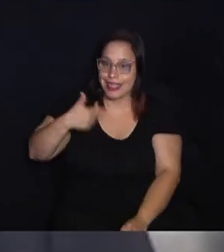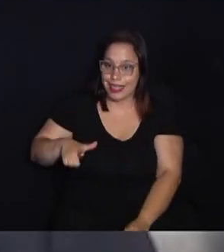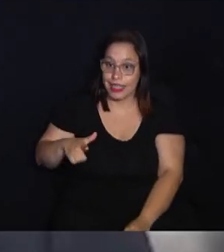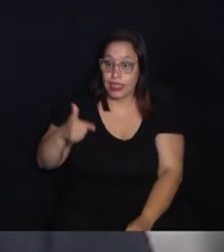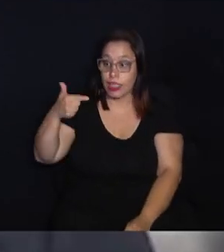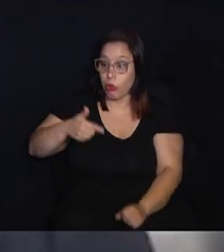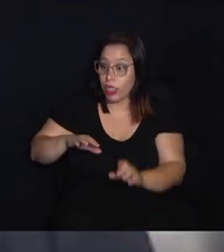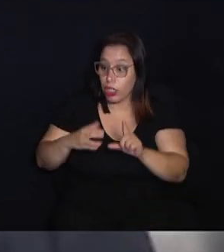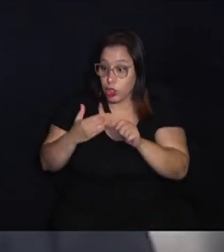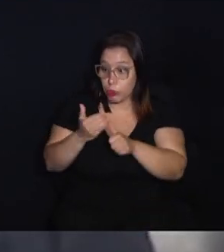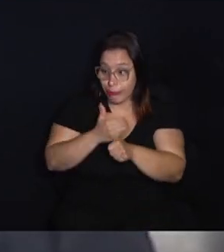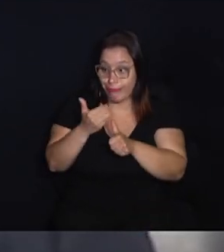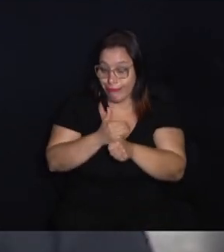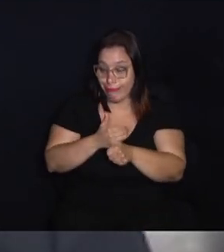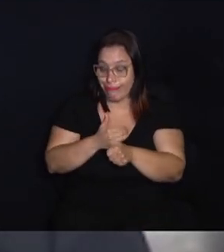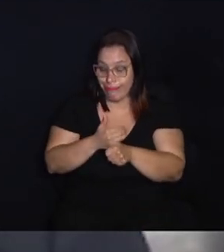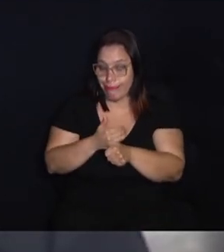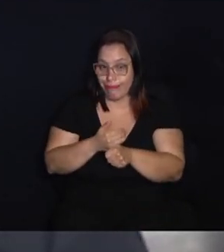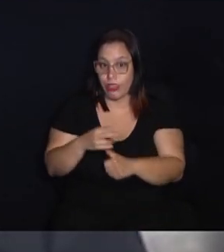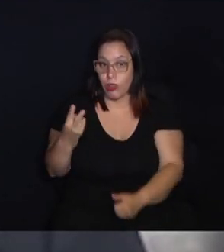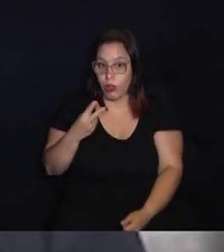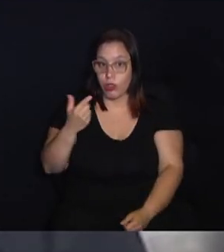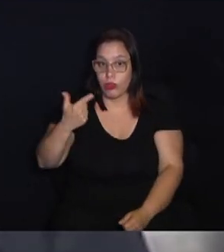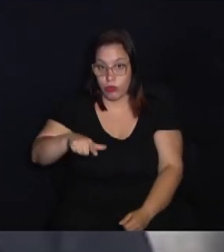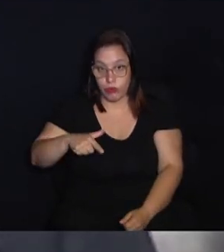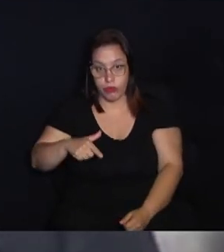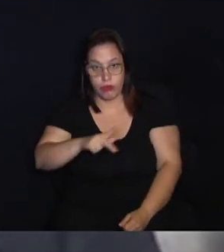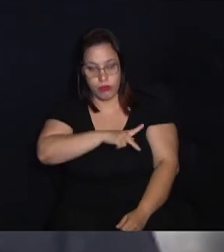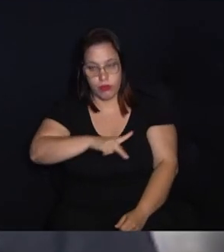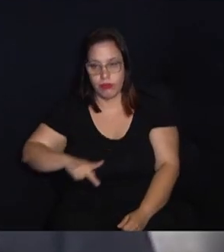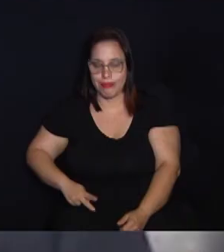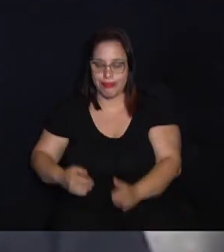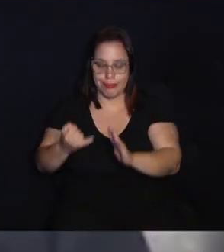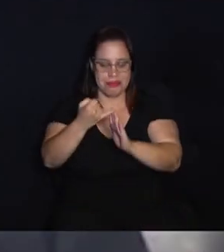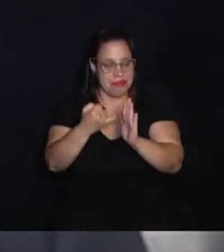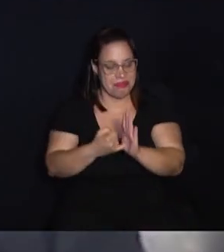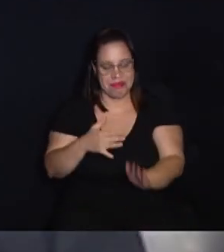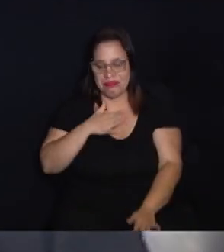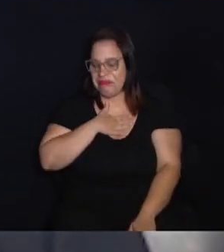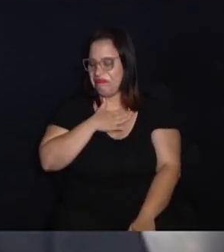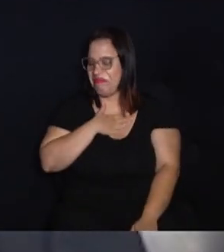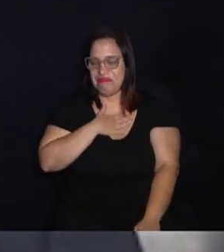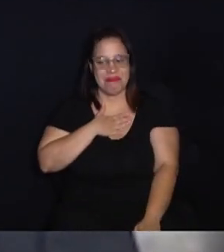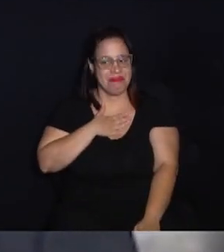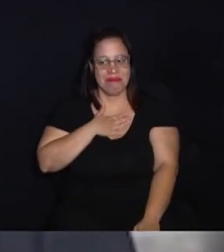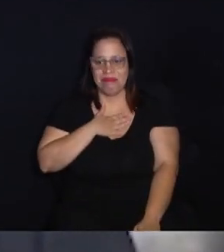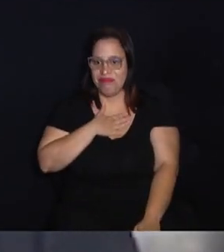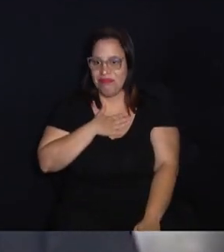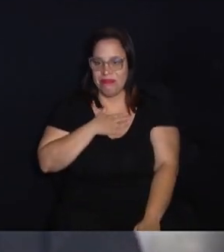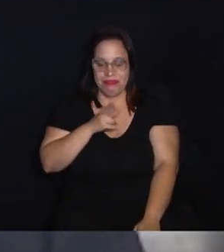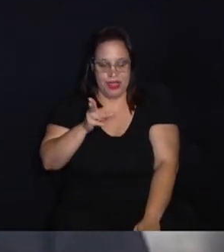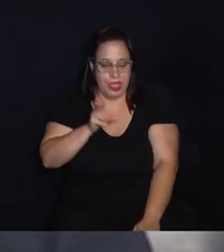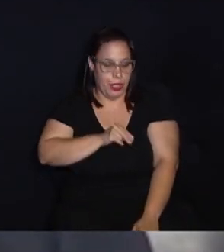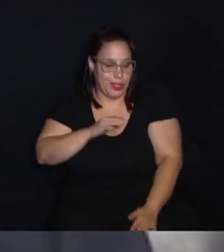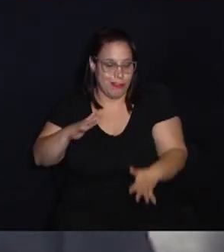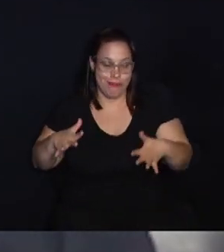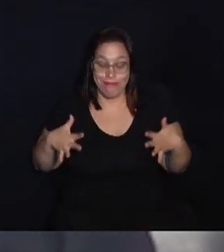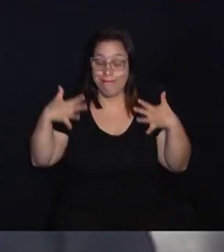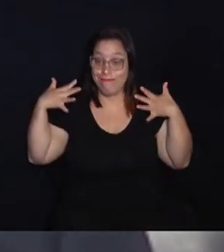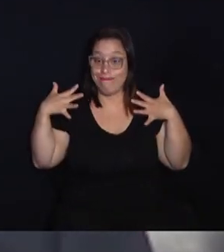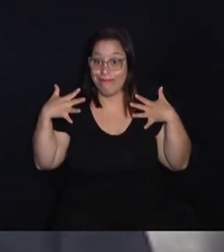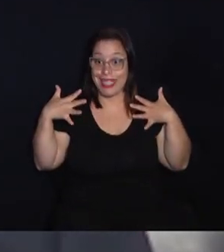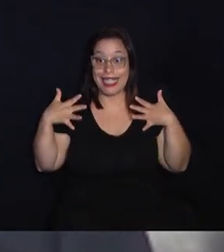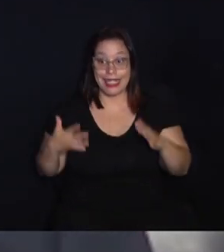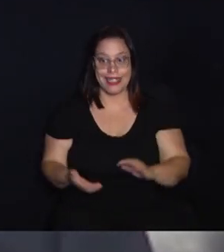7º mandato e pela 2ª vez presidir essa instituição, para mim é de uma alegria